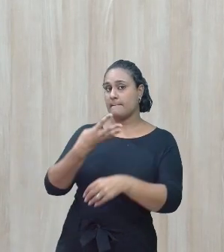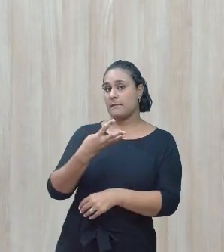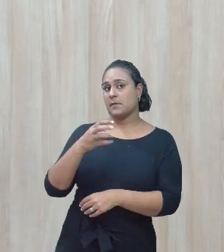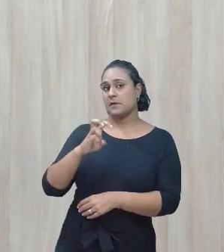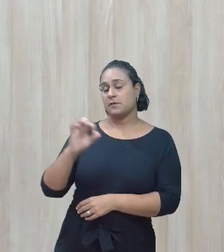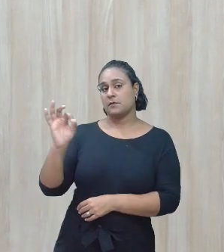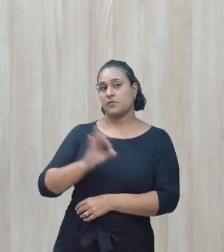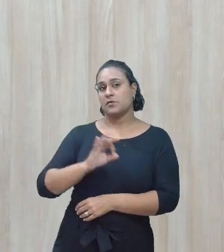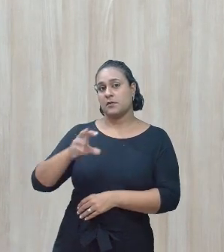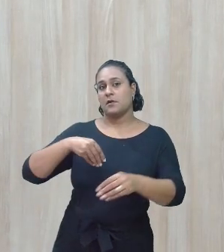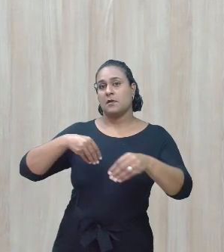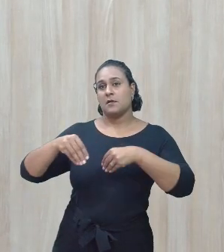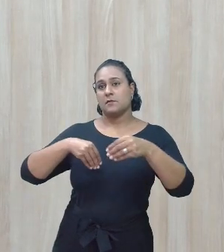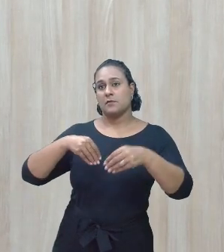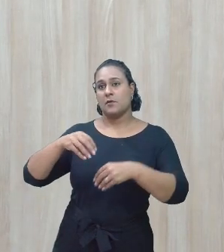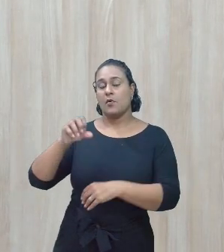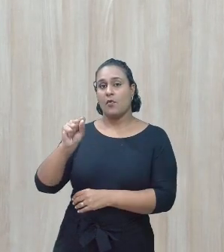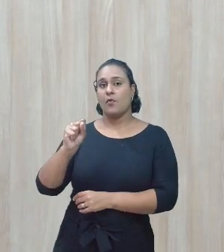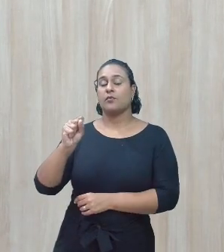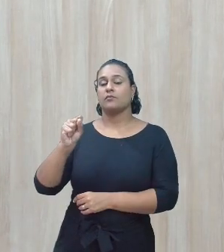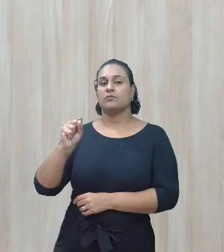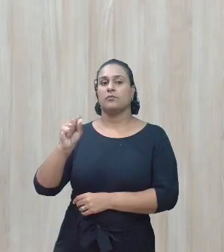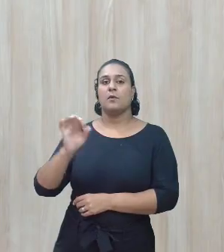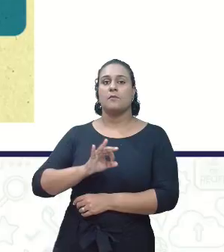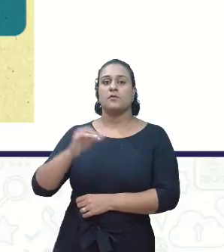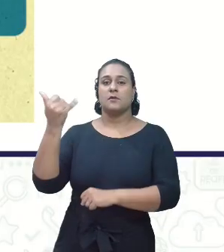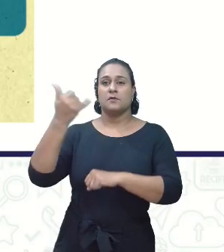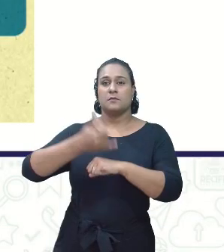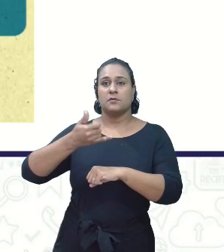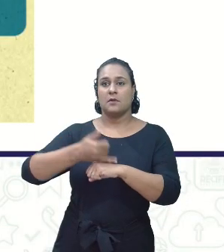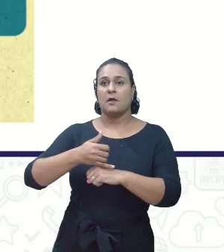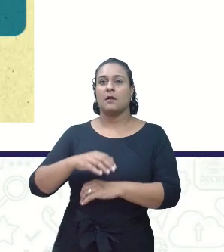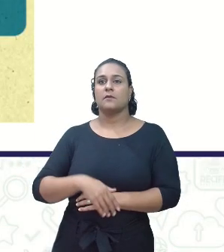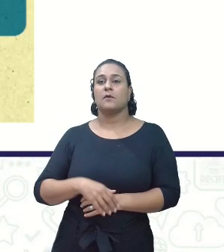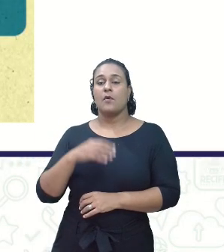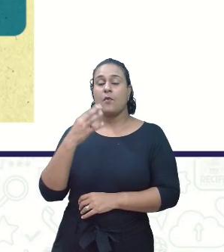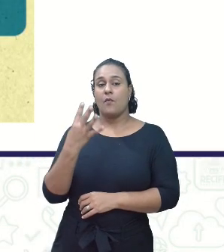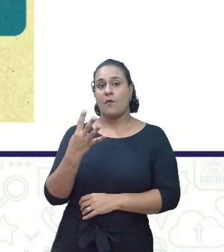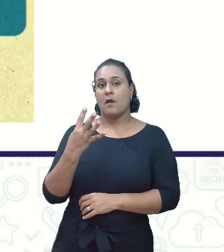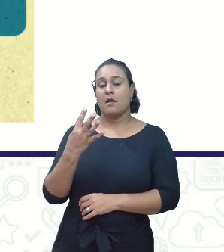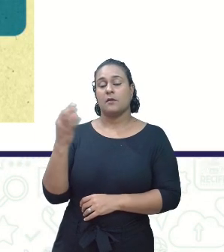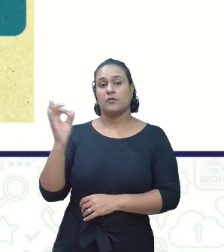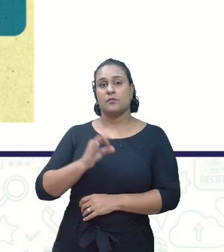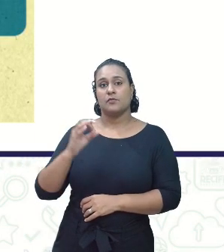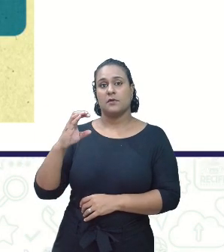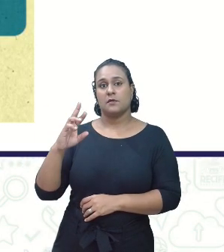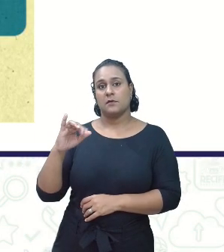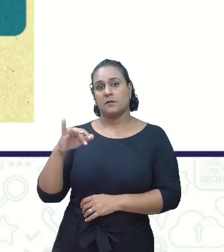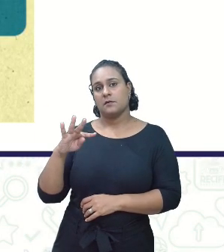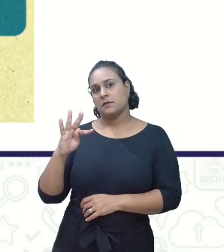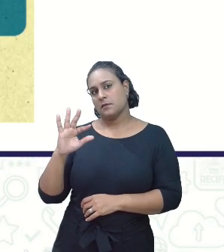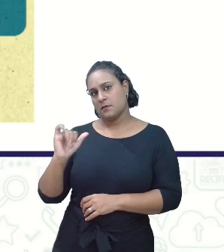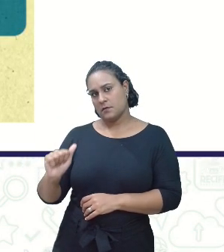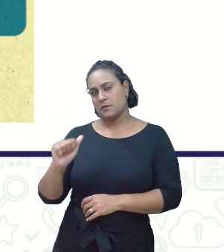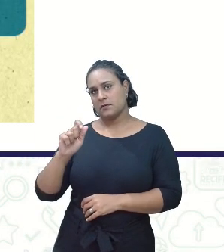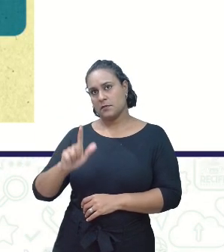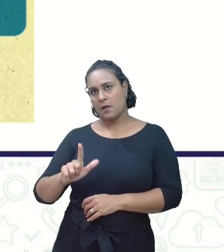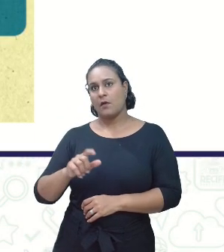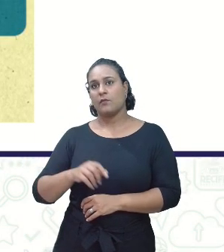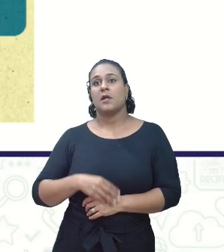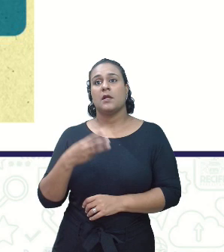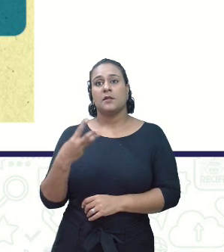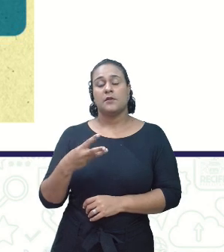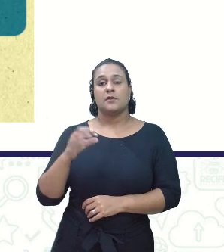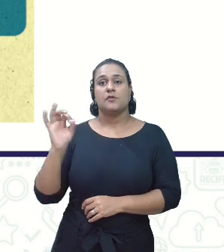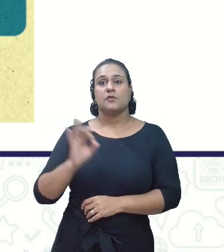plástico, 8% de metais diversos, 4% de cristal líquido, 3% de placa de magnésio,